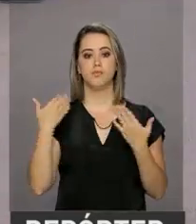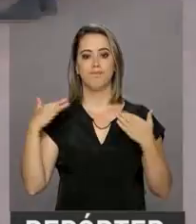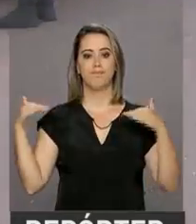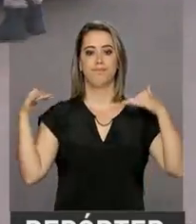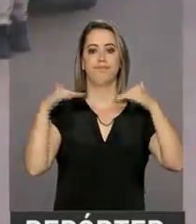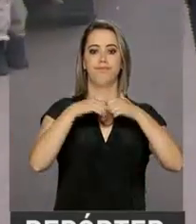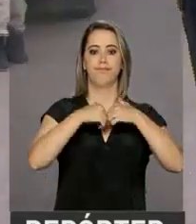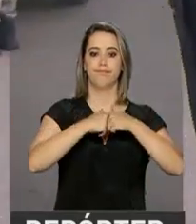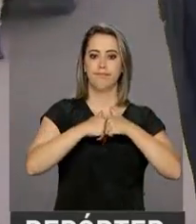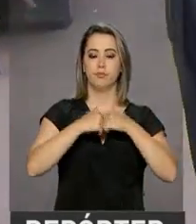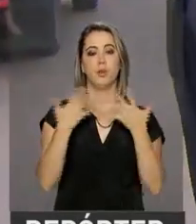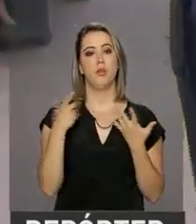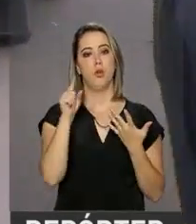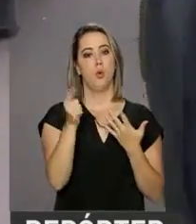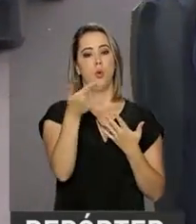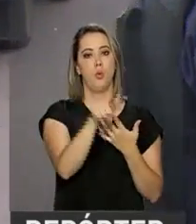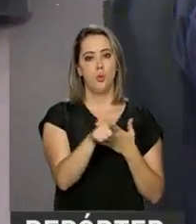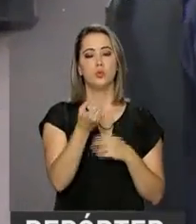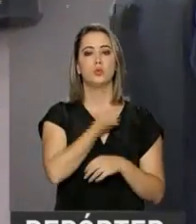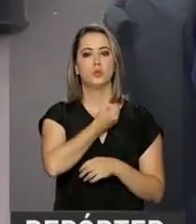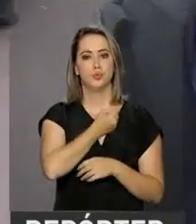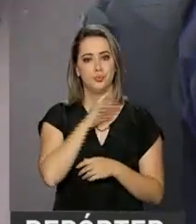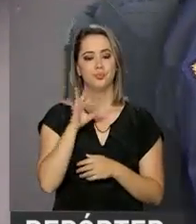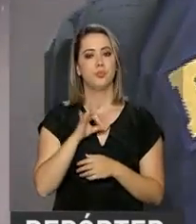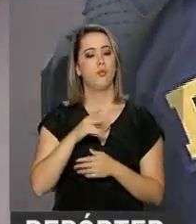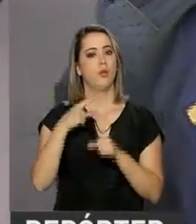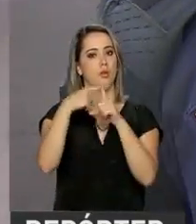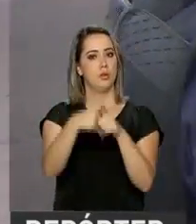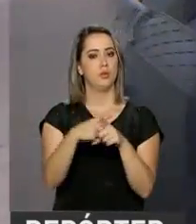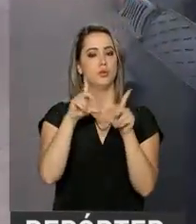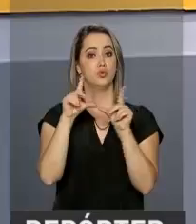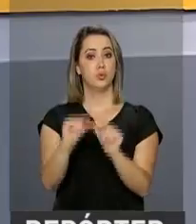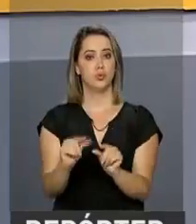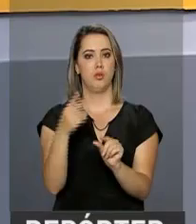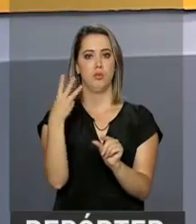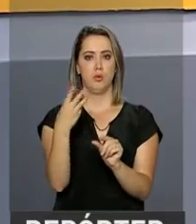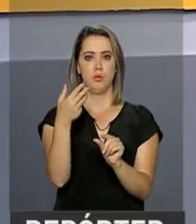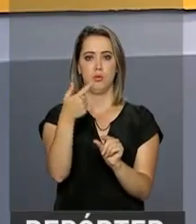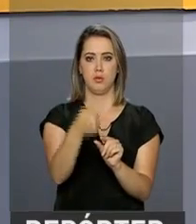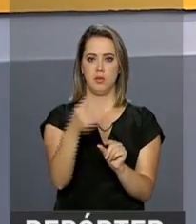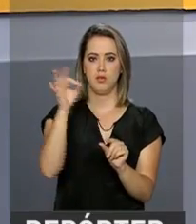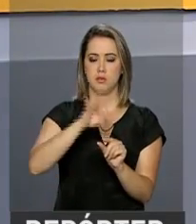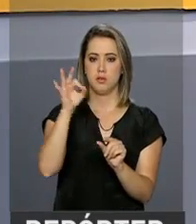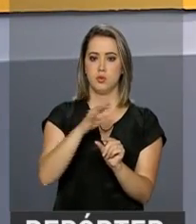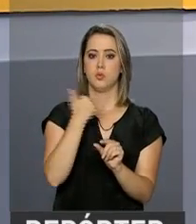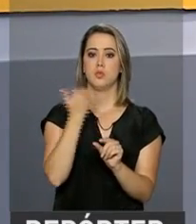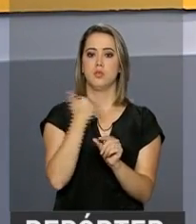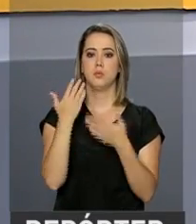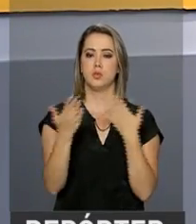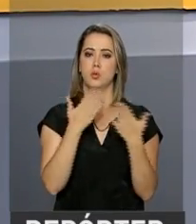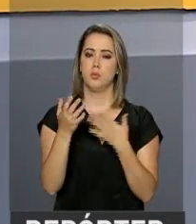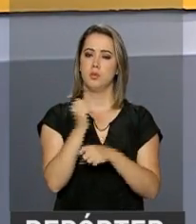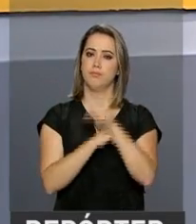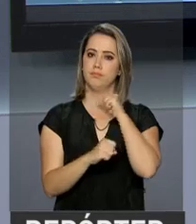acidentes outro dado positivo mostra a redução de 37% no registro de óbitos em comparação com